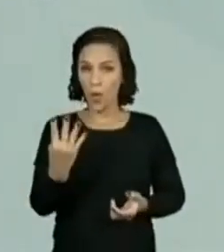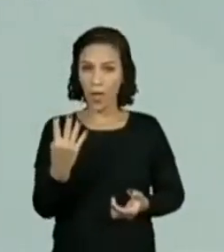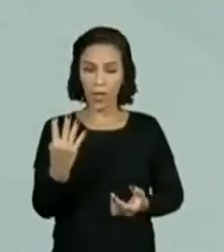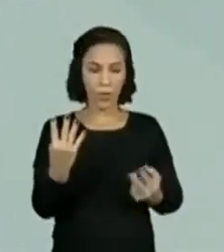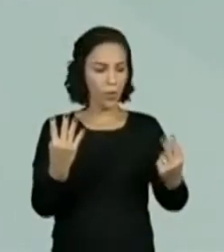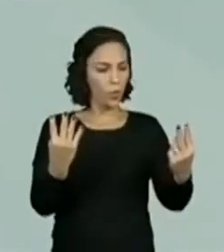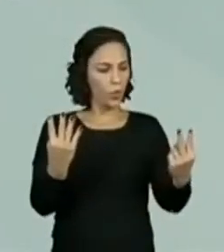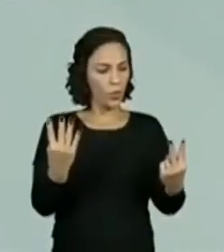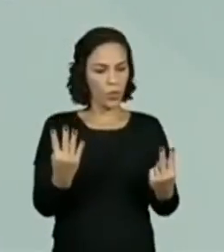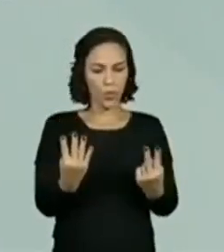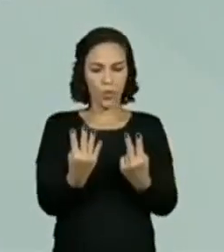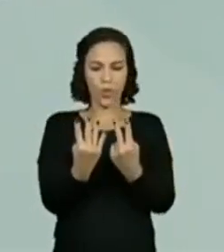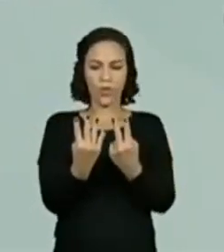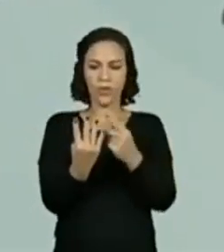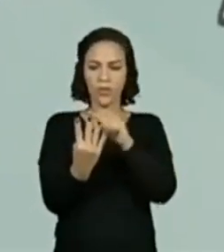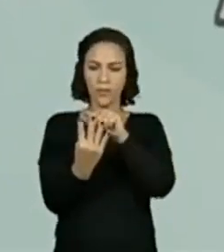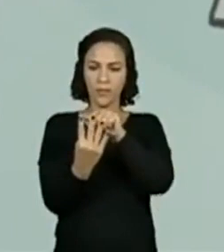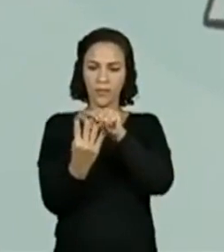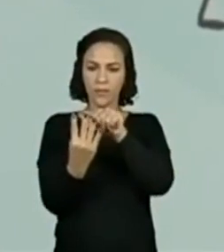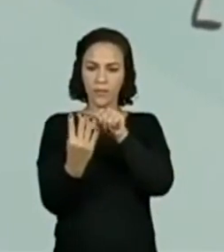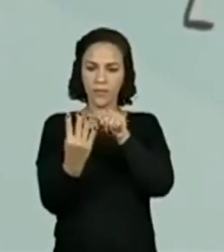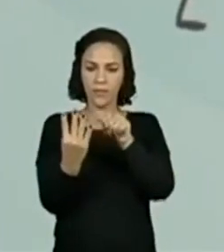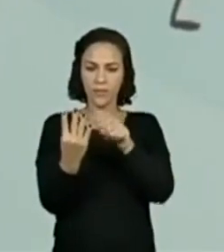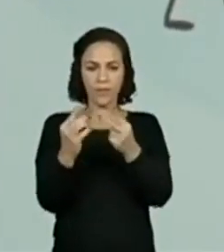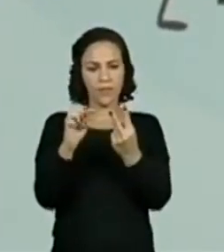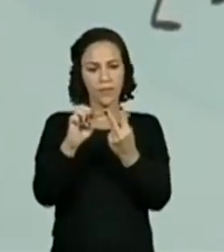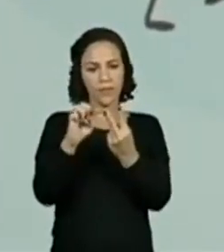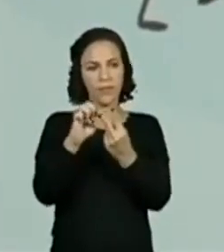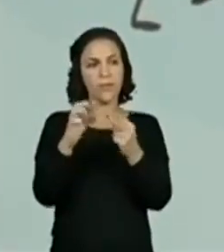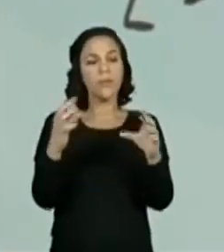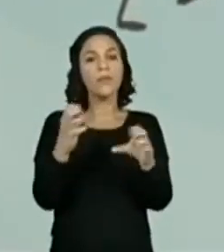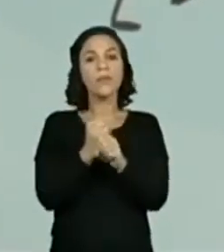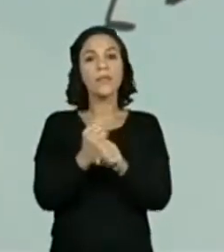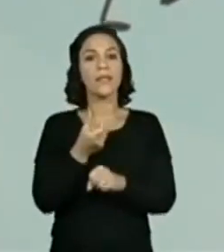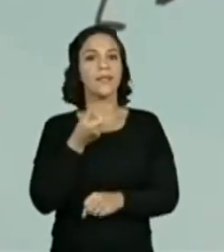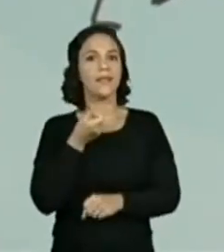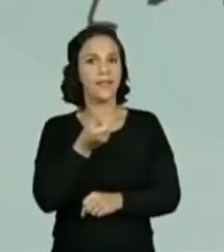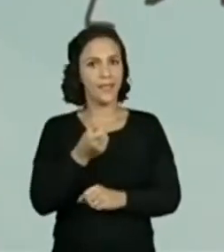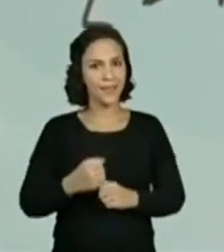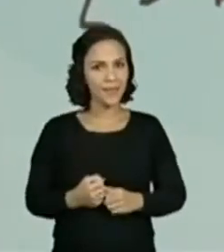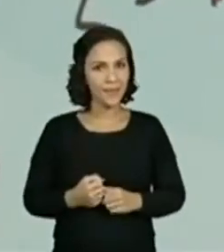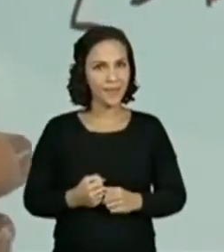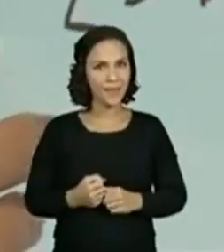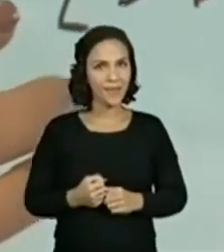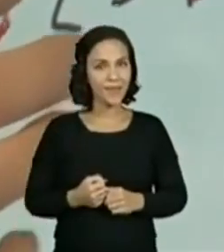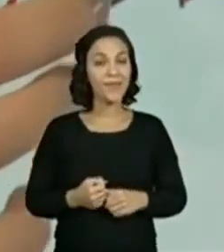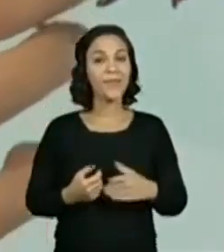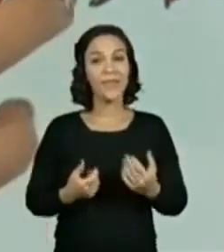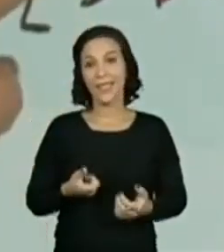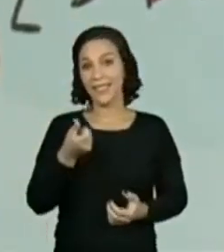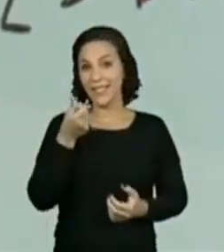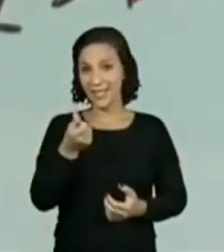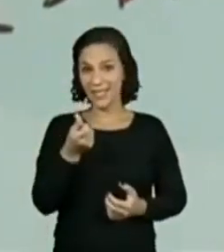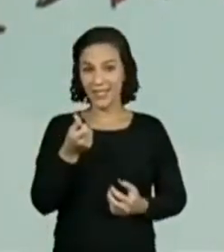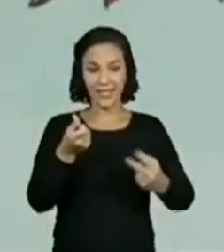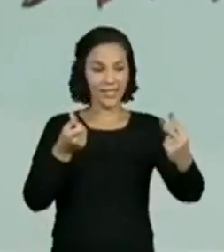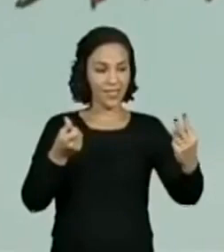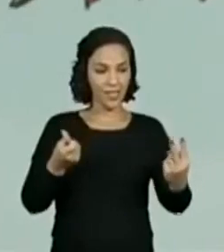2? 6. 6. Muito bem. 6 mais 2, ó, já pega os próximos 2